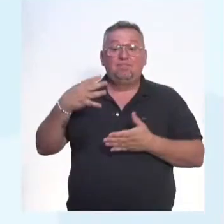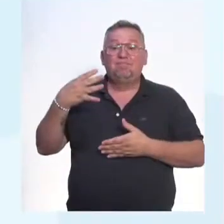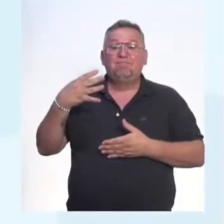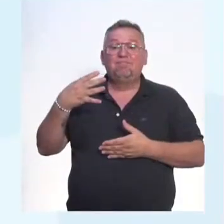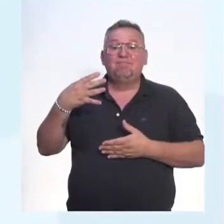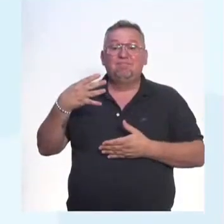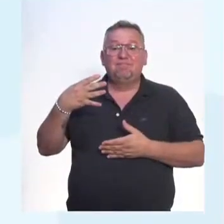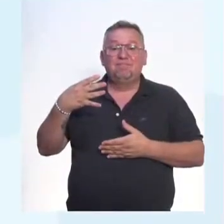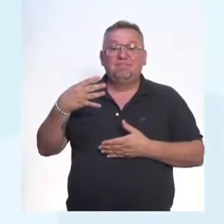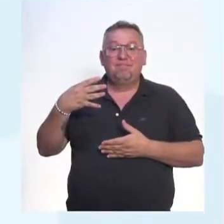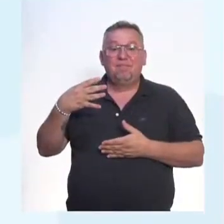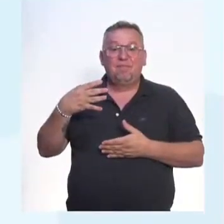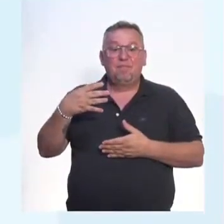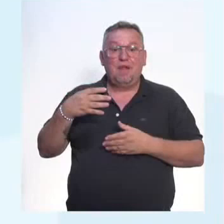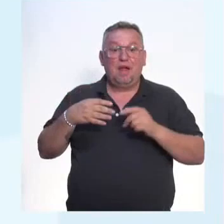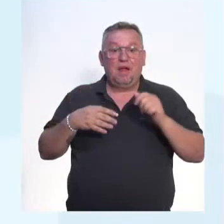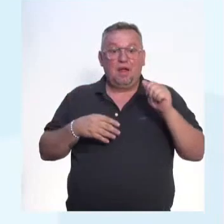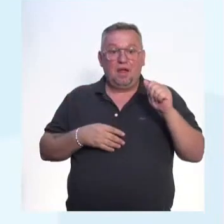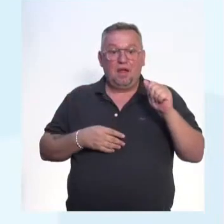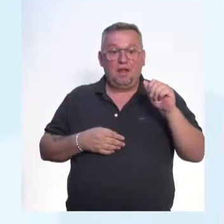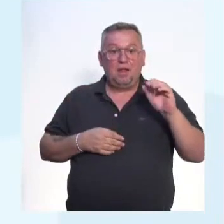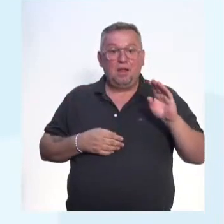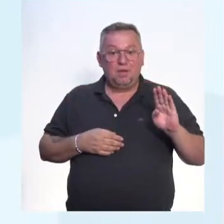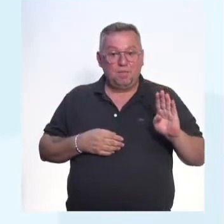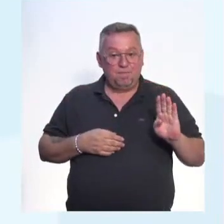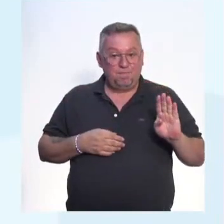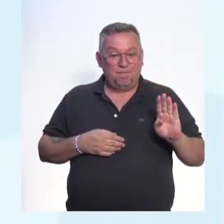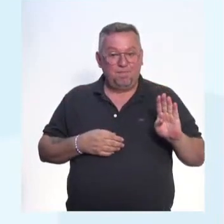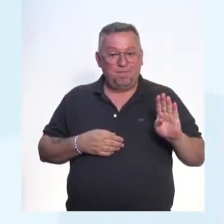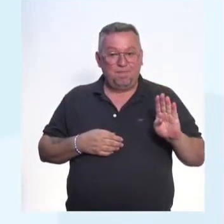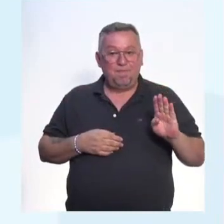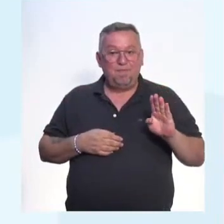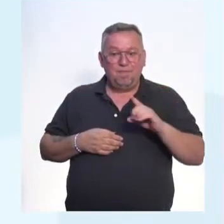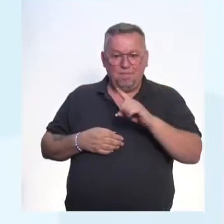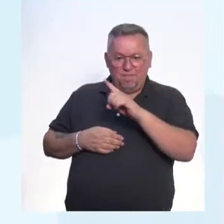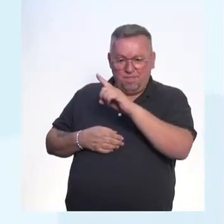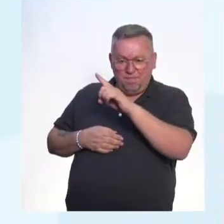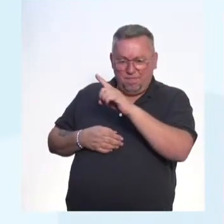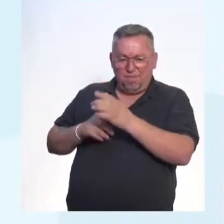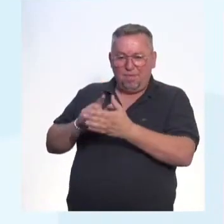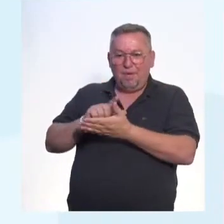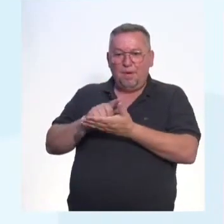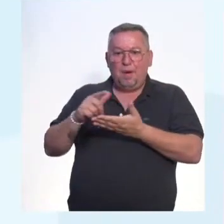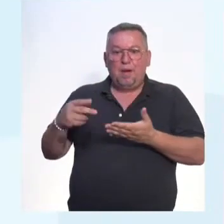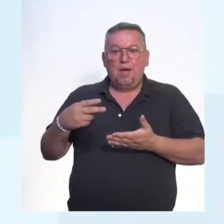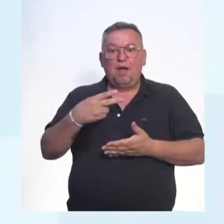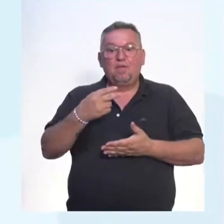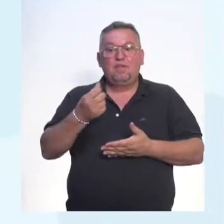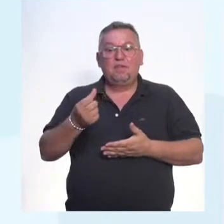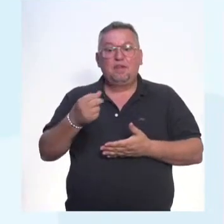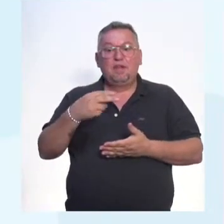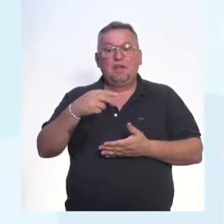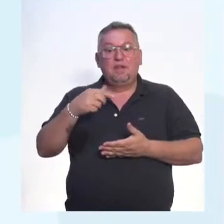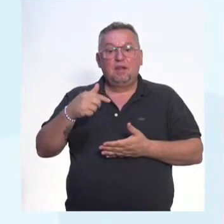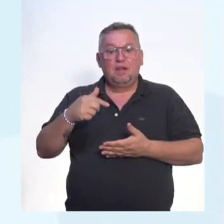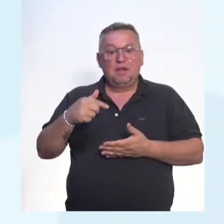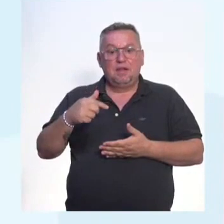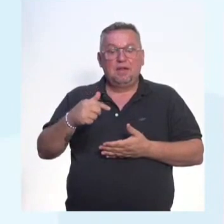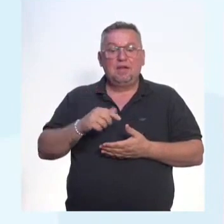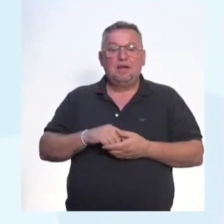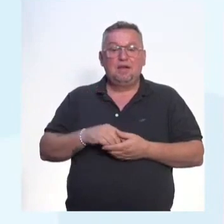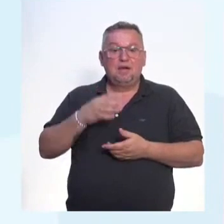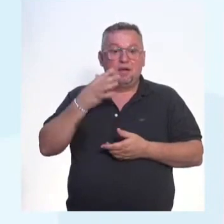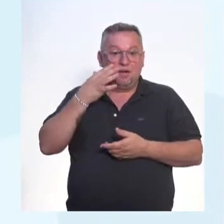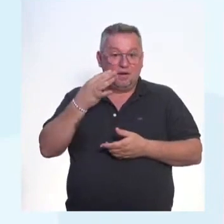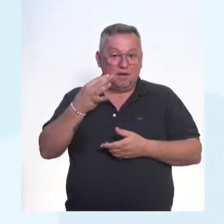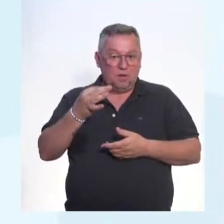4, itens A e B, que estão nas páginas 26 e 27.